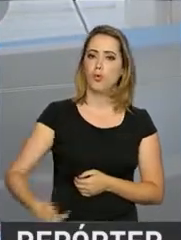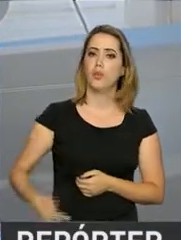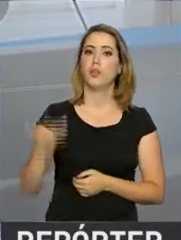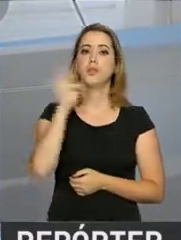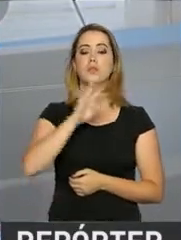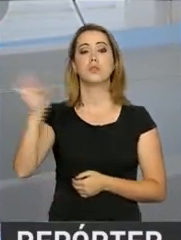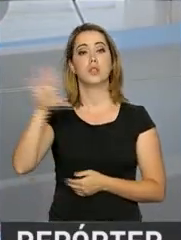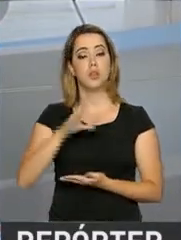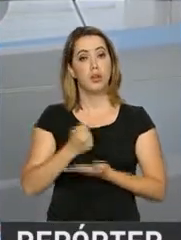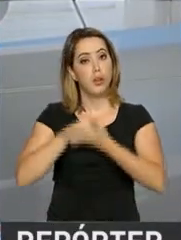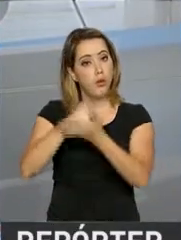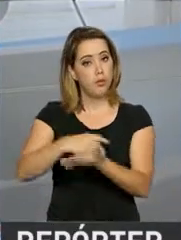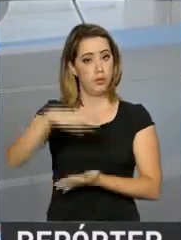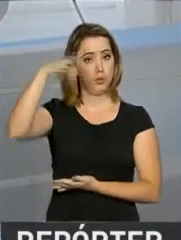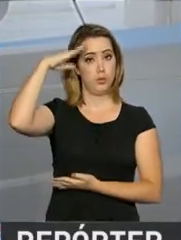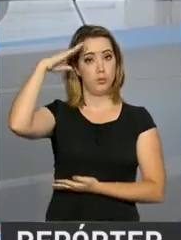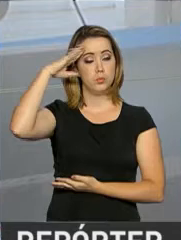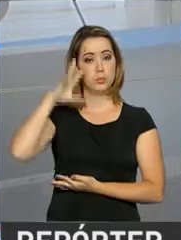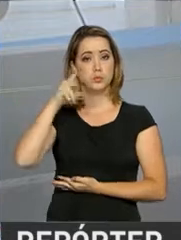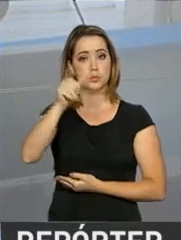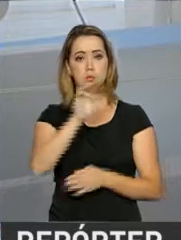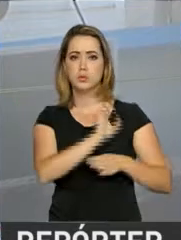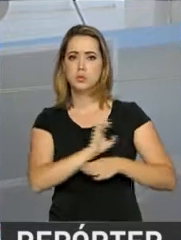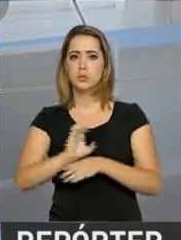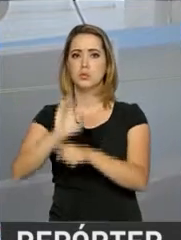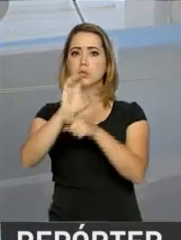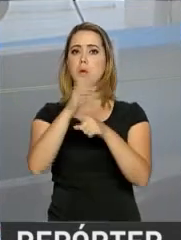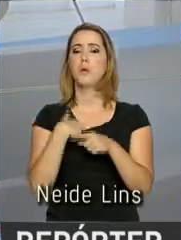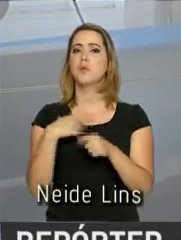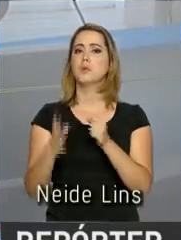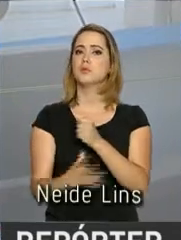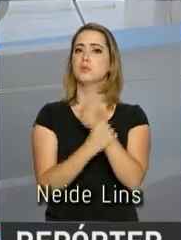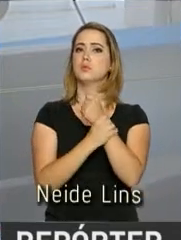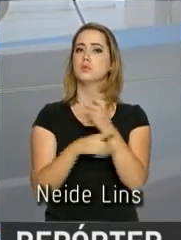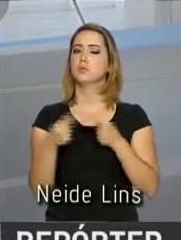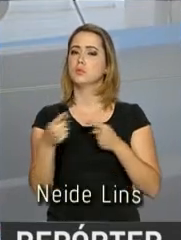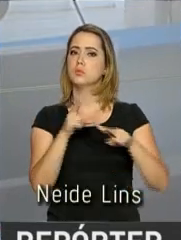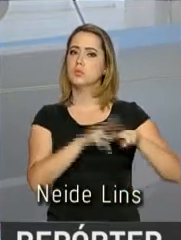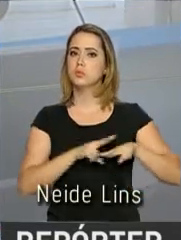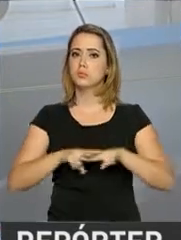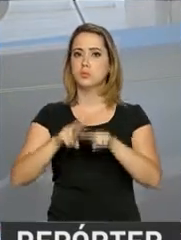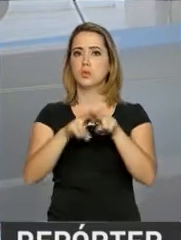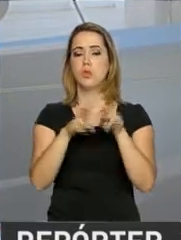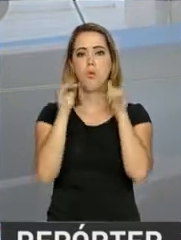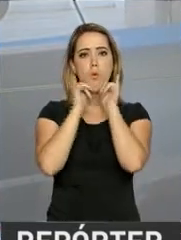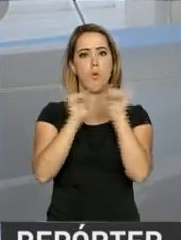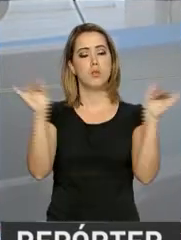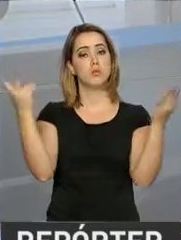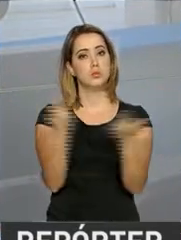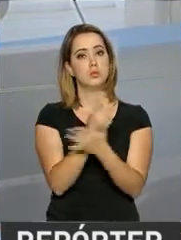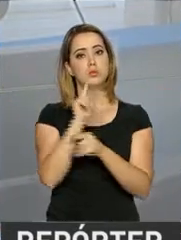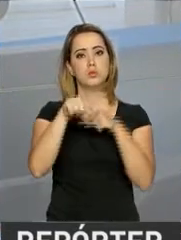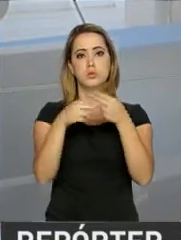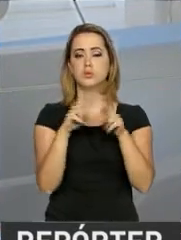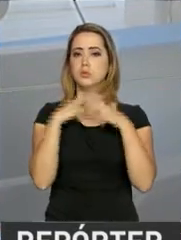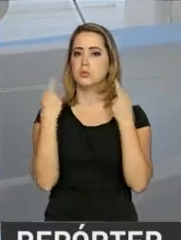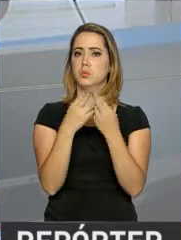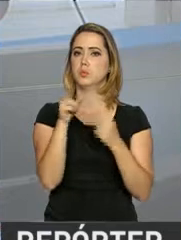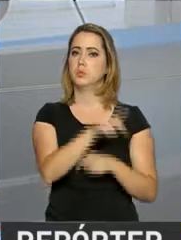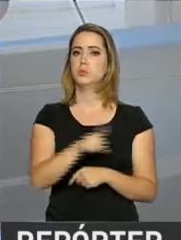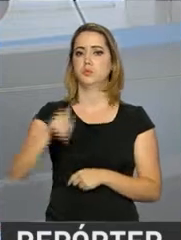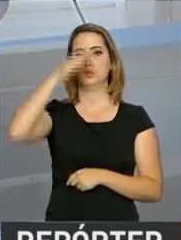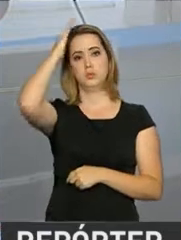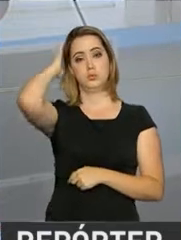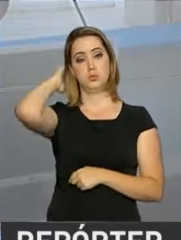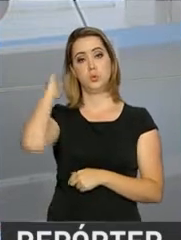colocar o exército à disposição dos estados para ajudar na segurança dos presídios o anúncio foi feito após reunião do presidente michel